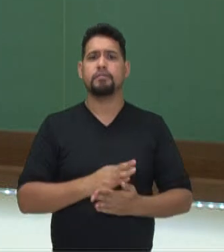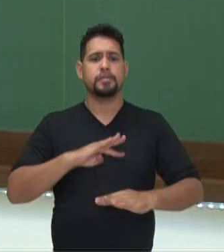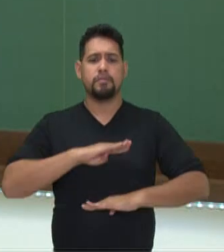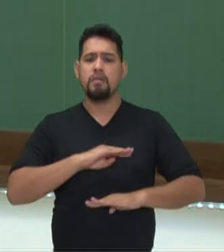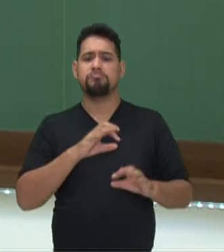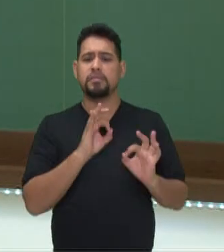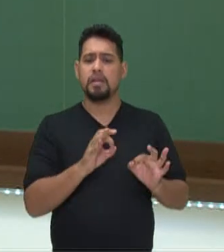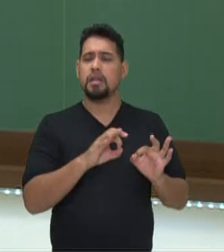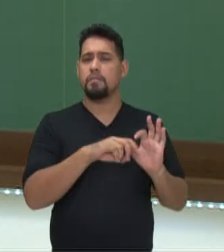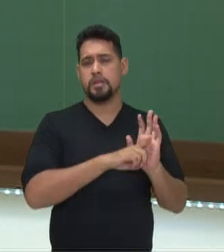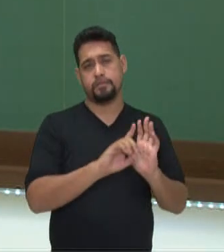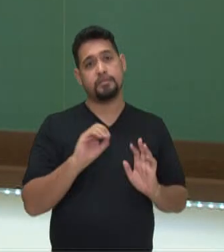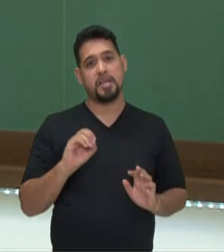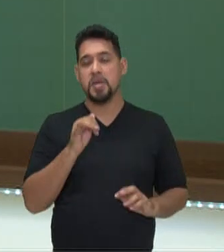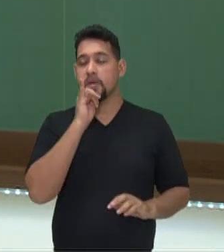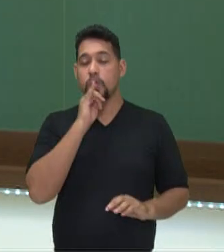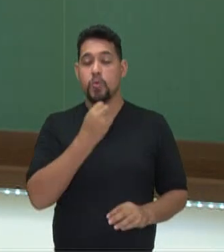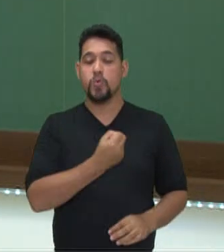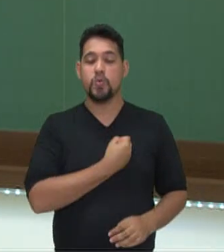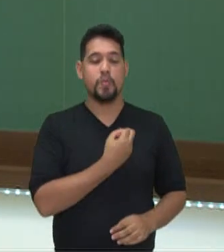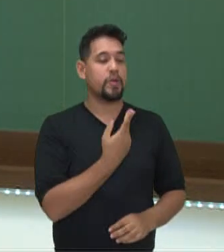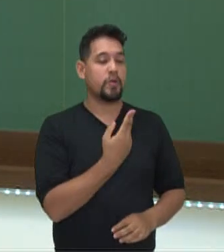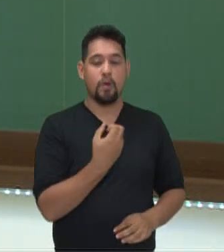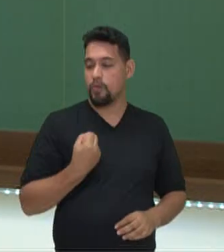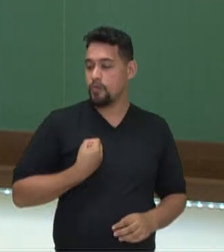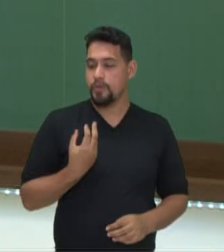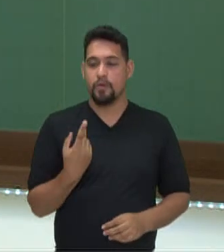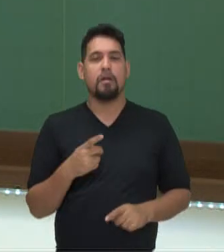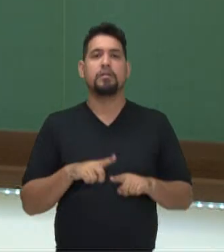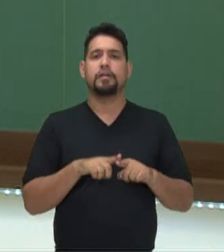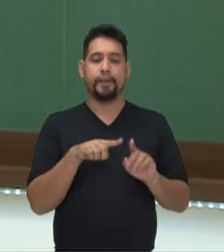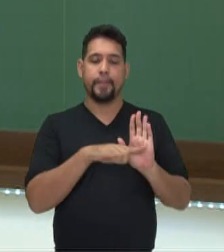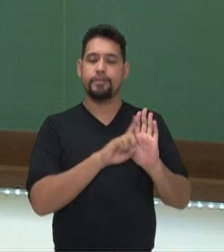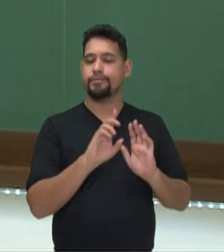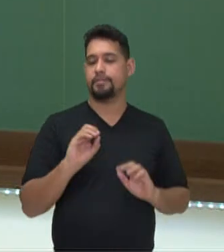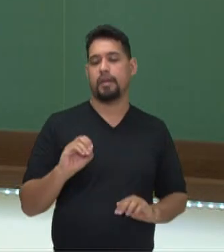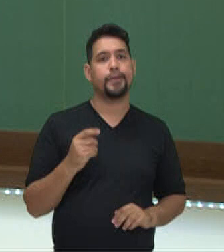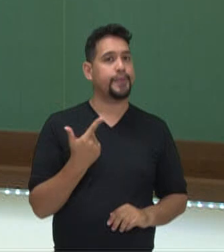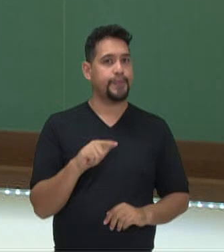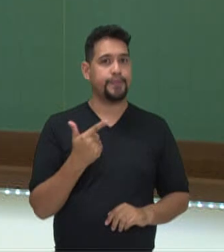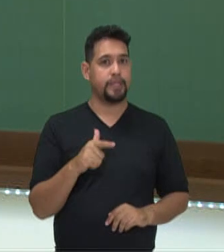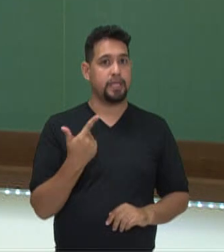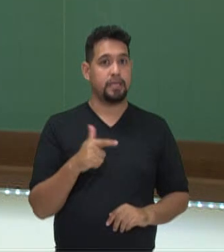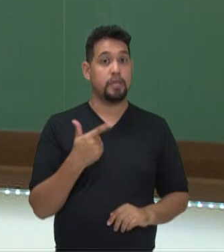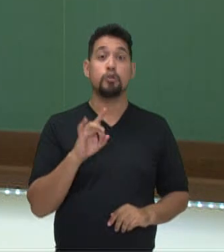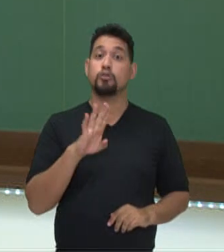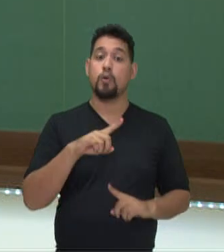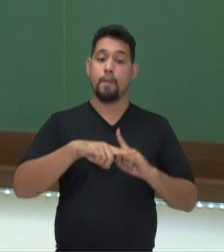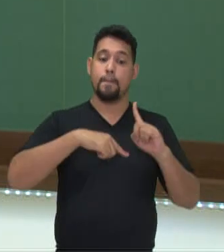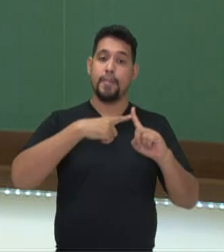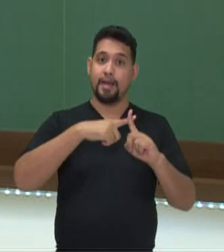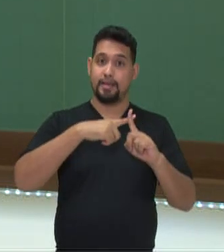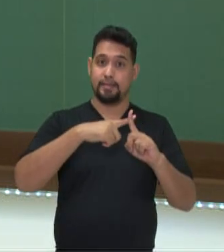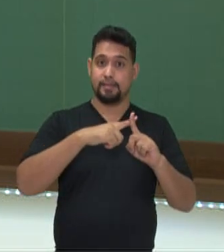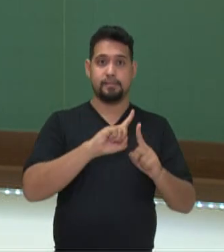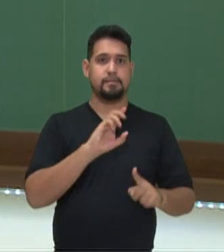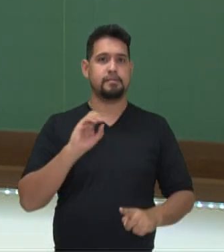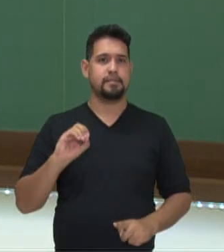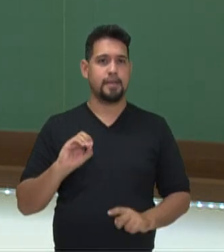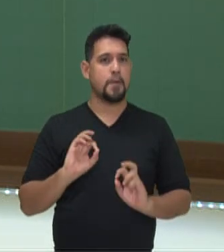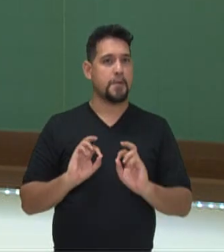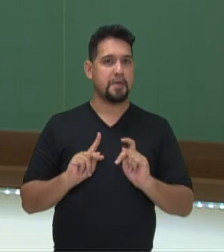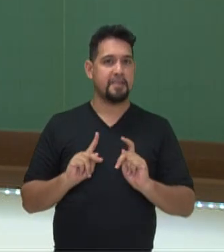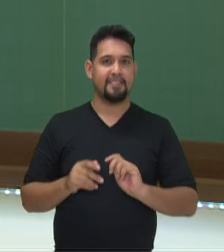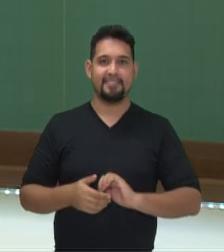um número que multiplicado por ele mesmo nos dê menos 100. Apenas mais 100,